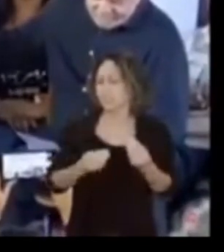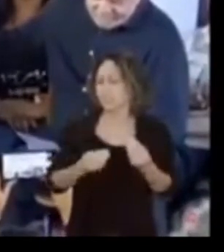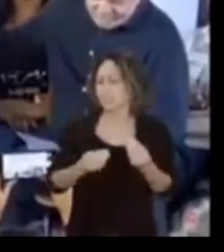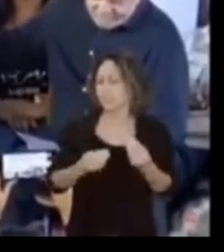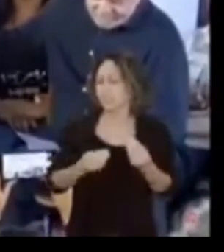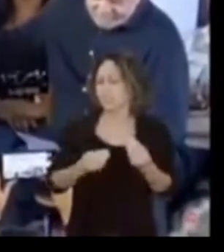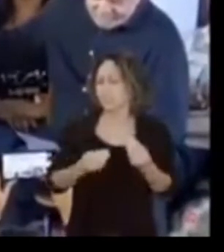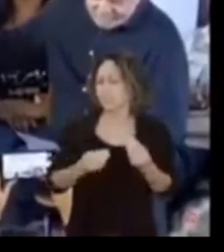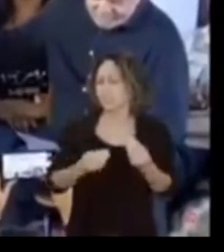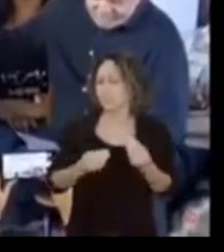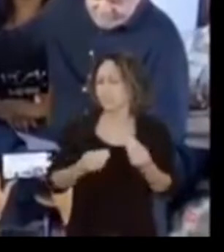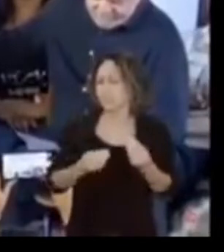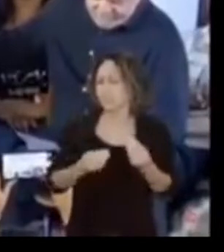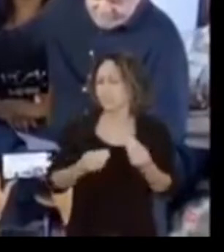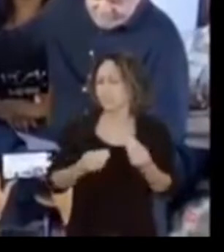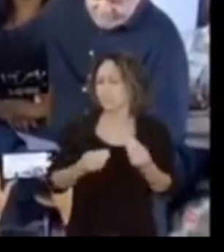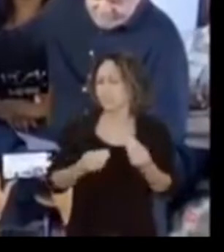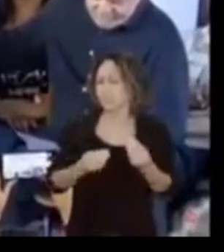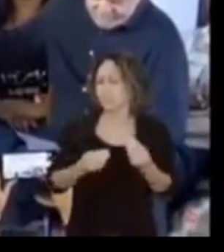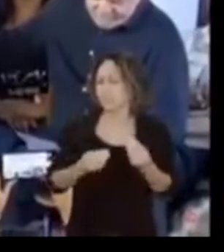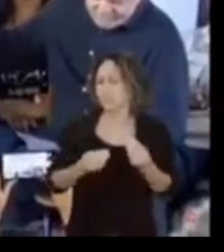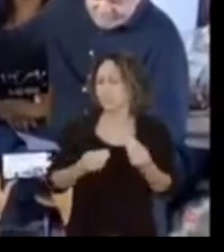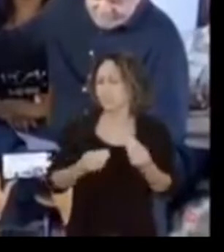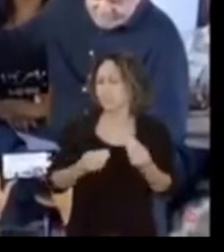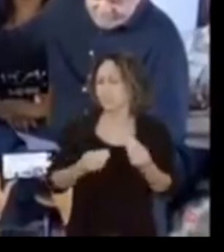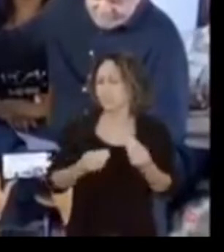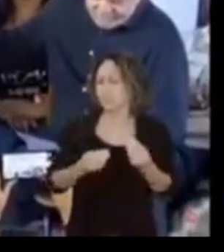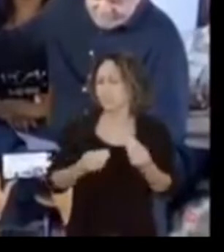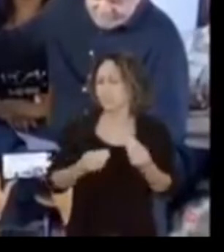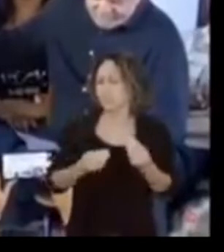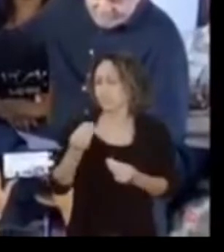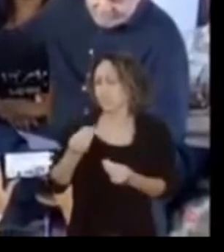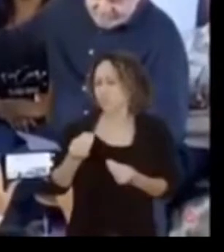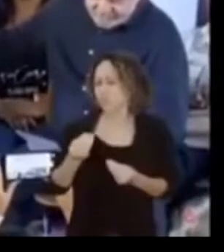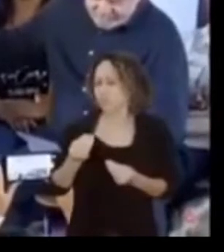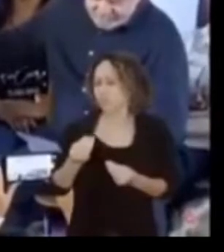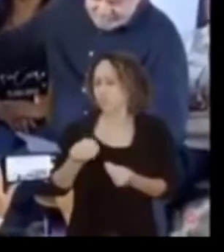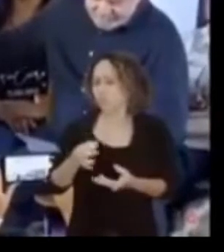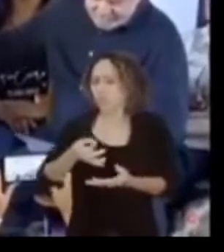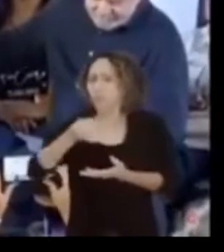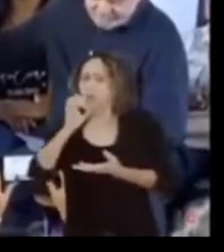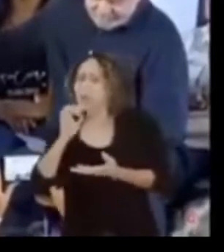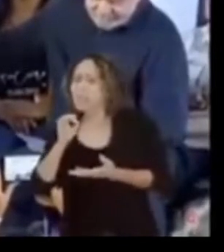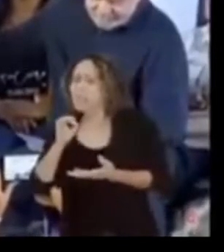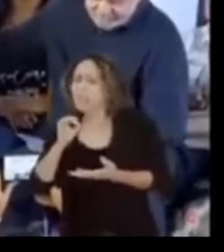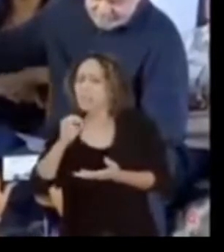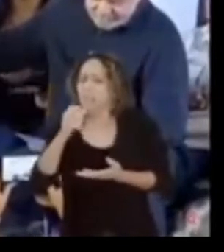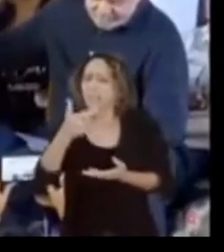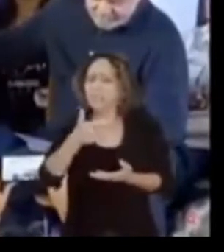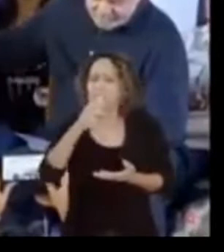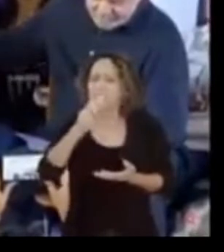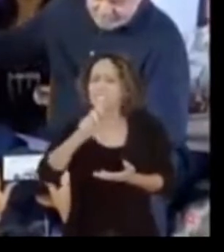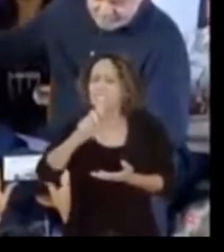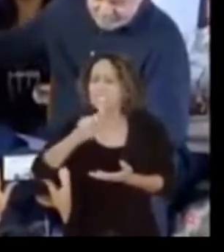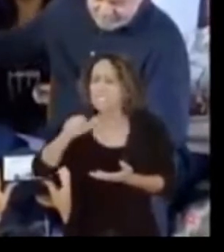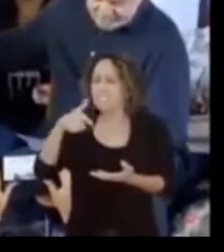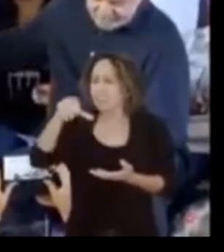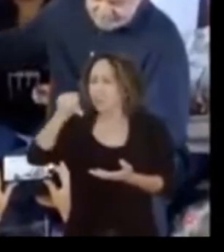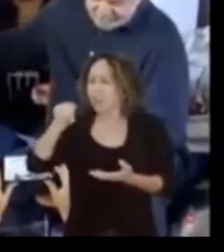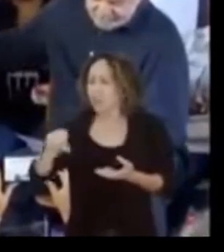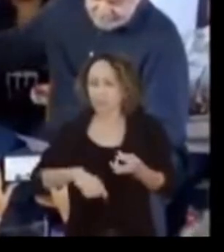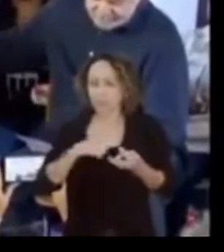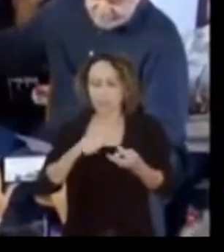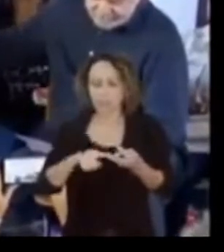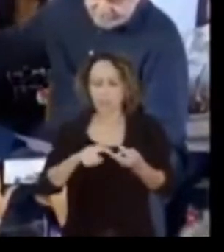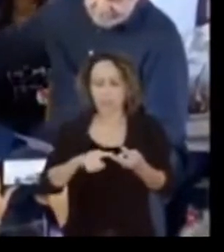R$25,90. Que café caro é esse? É Starbucks, é? Né? O açúcar, R$6. De onde vem o